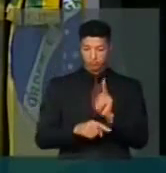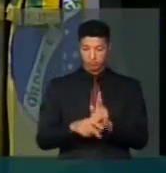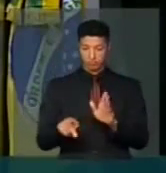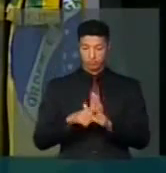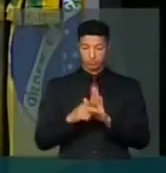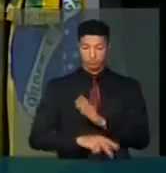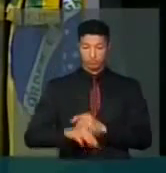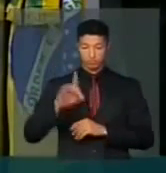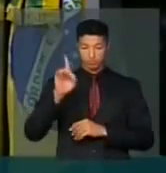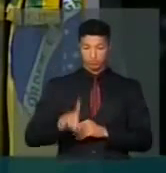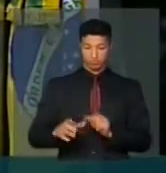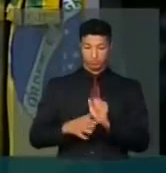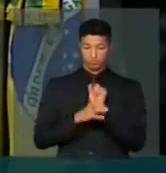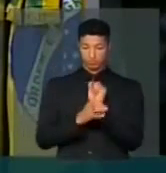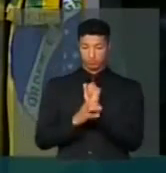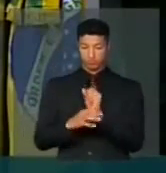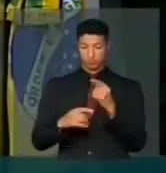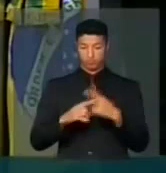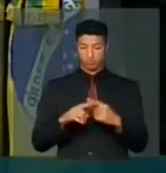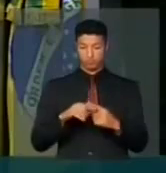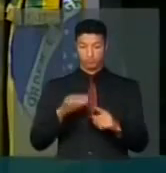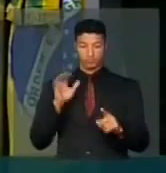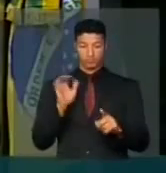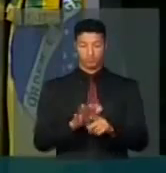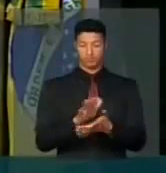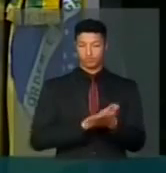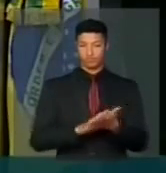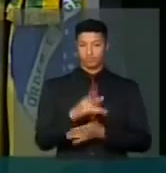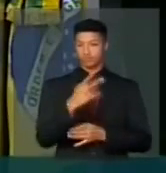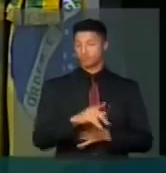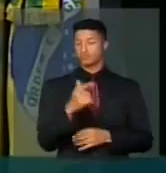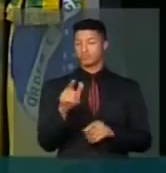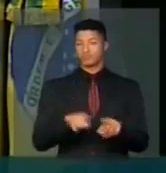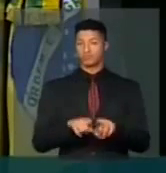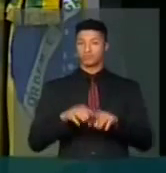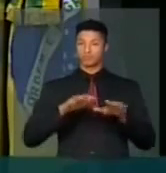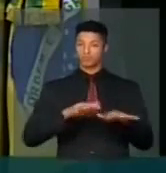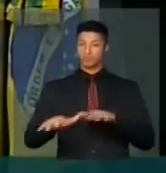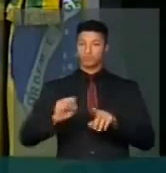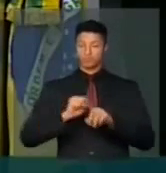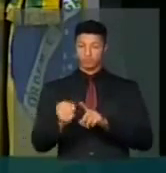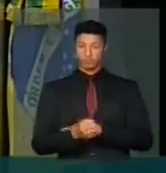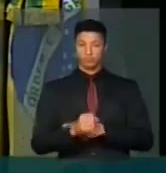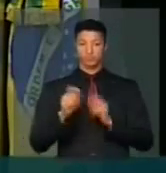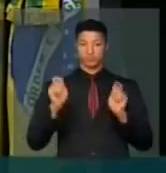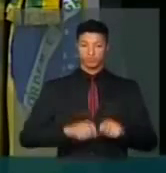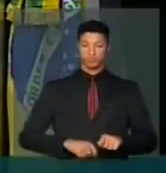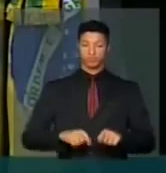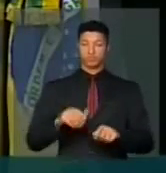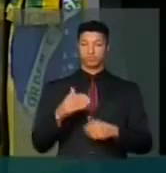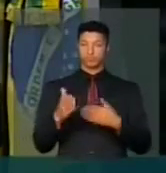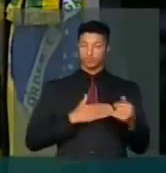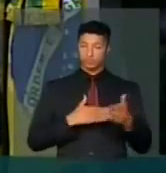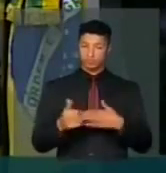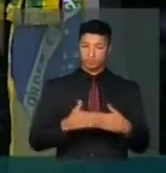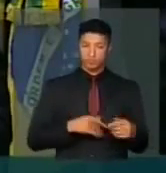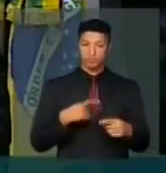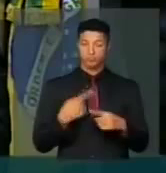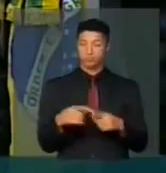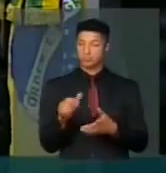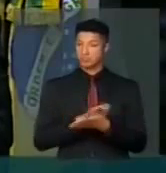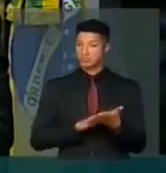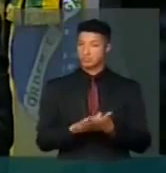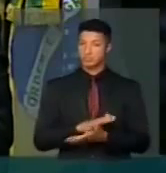dos direitos e garantias, porque não ameaça nenhum deles, e também dos movimentos sociais, sejam eles quais forem, porque